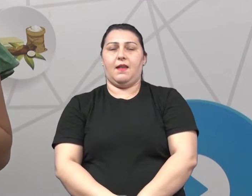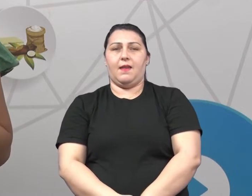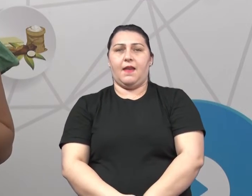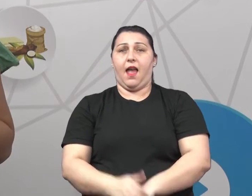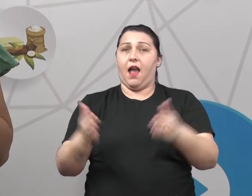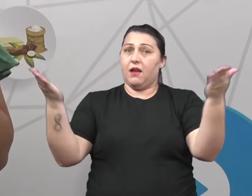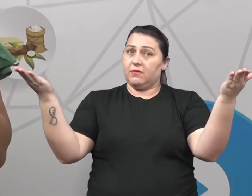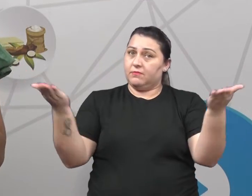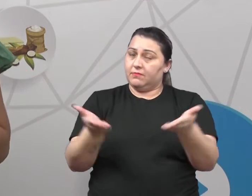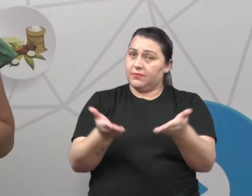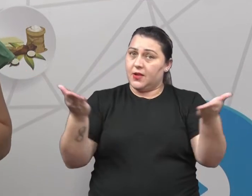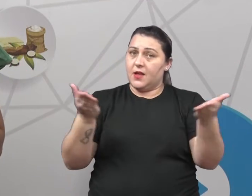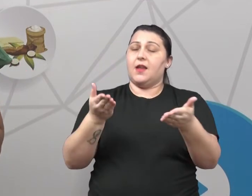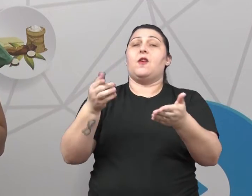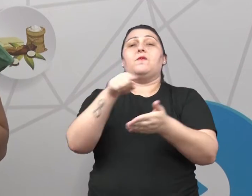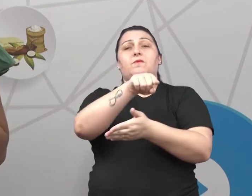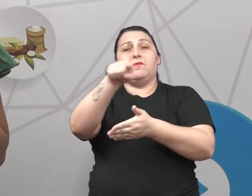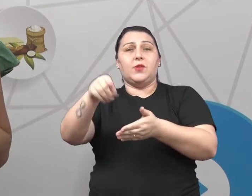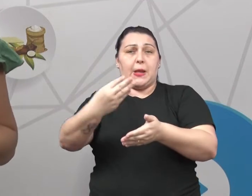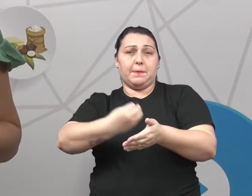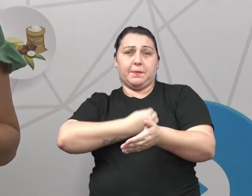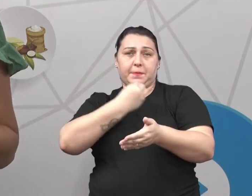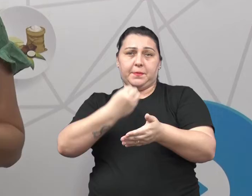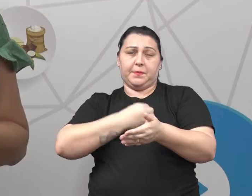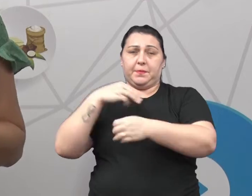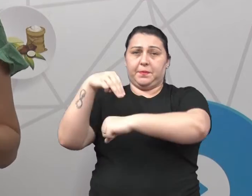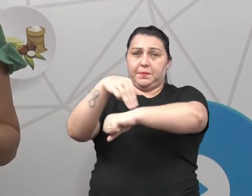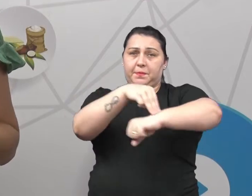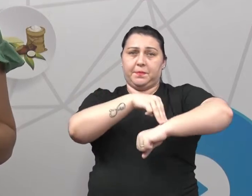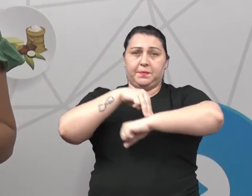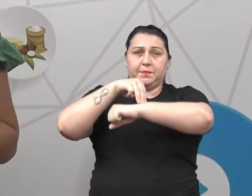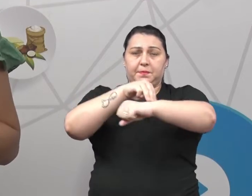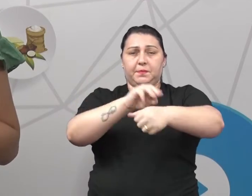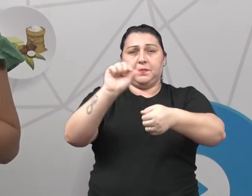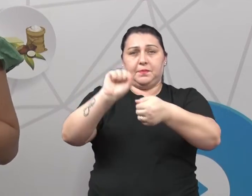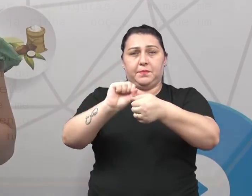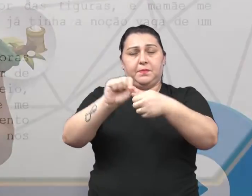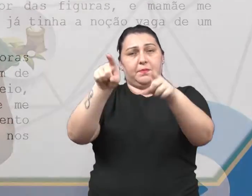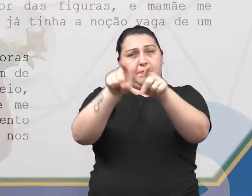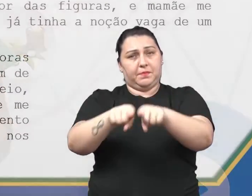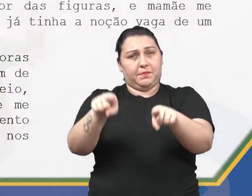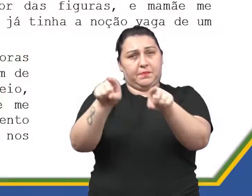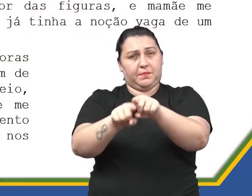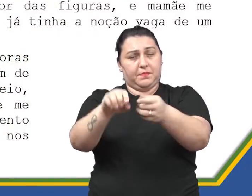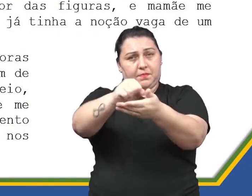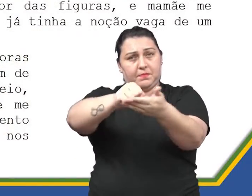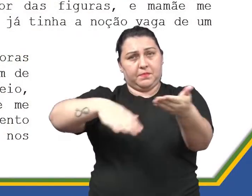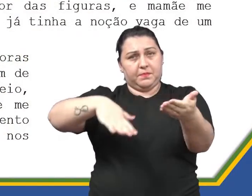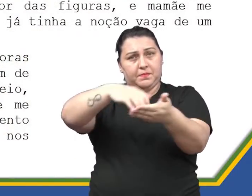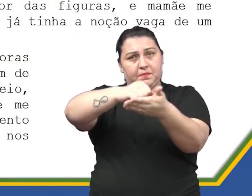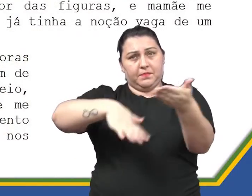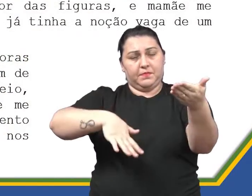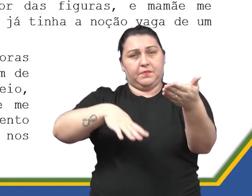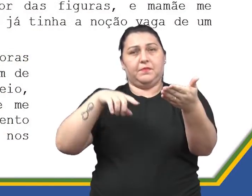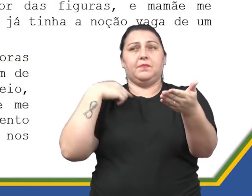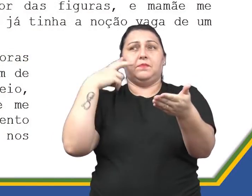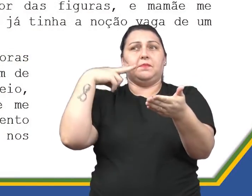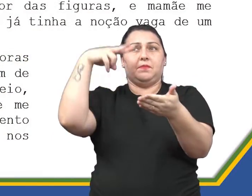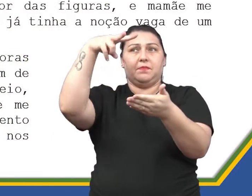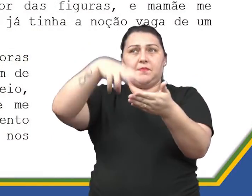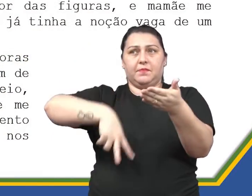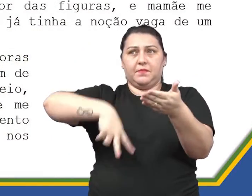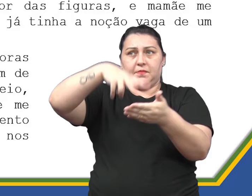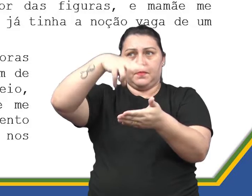E agora é hora de você participar deste momento e fazer também uma atividade. Então nós vamos ler